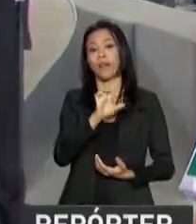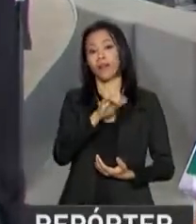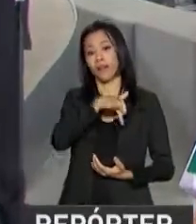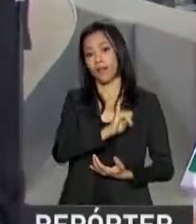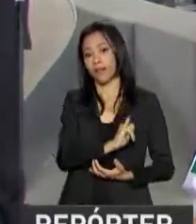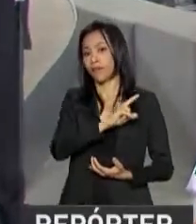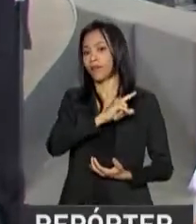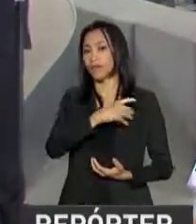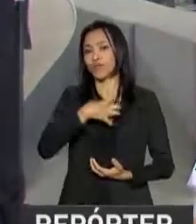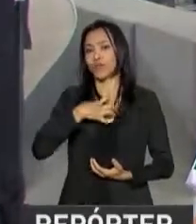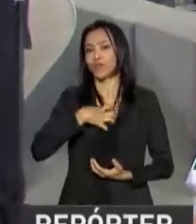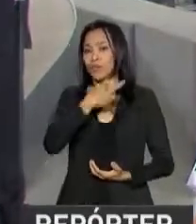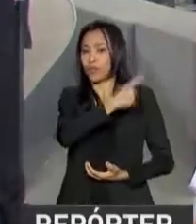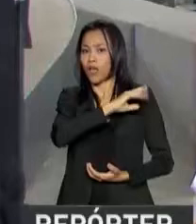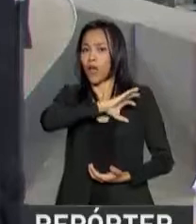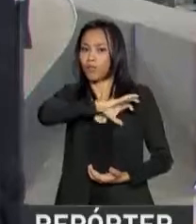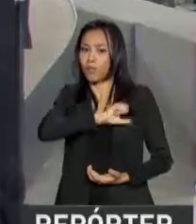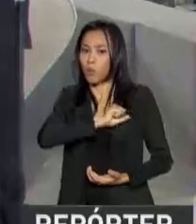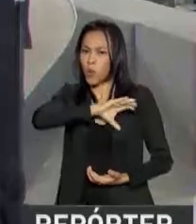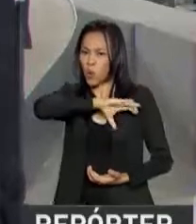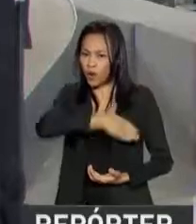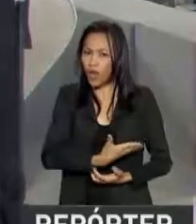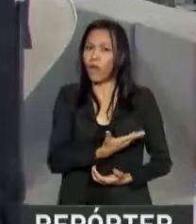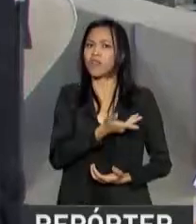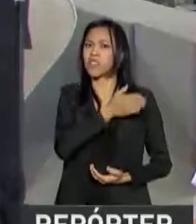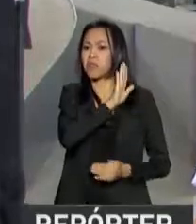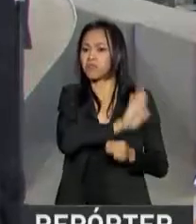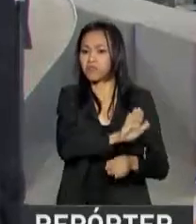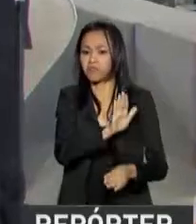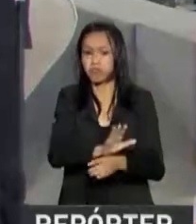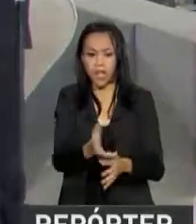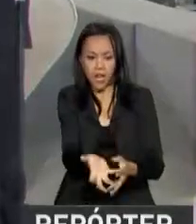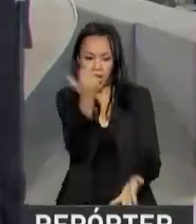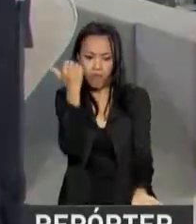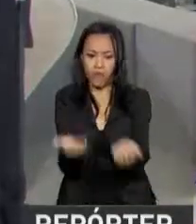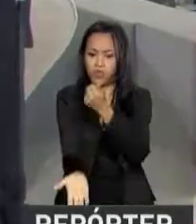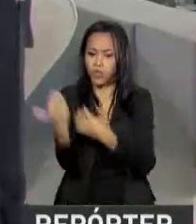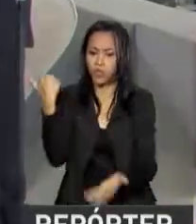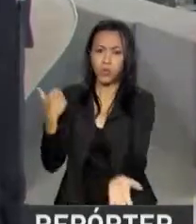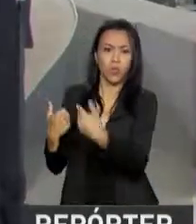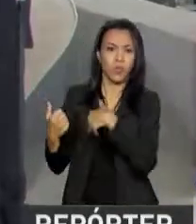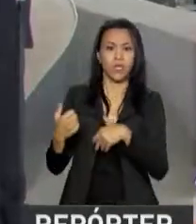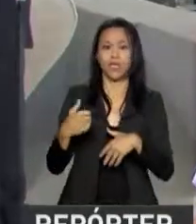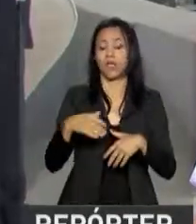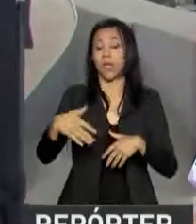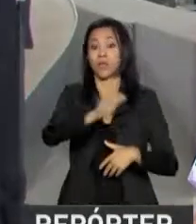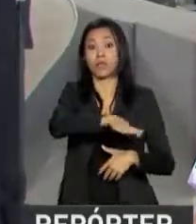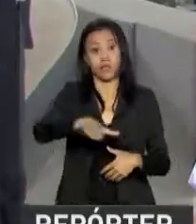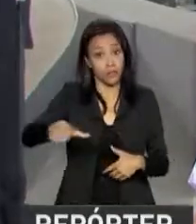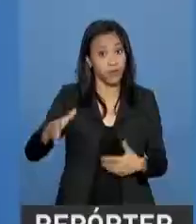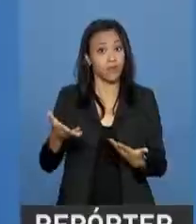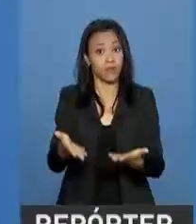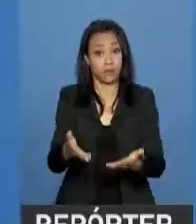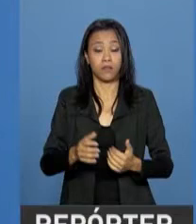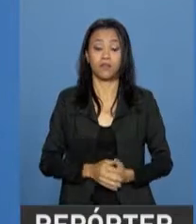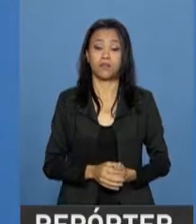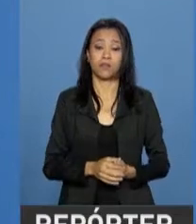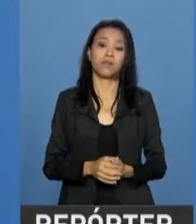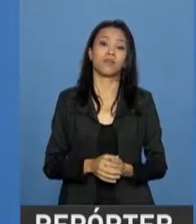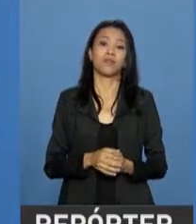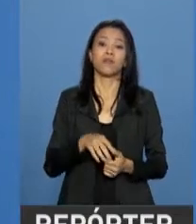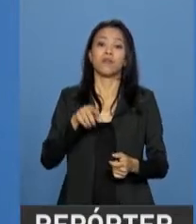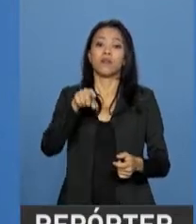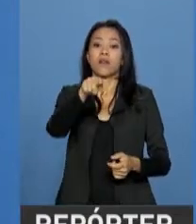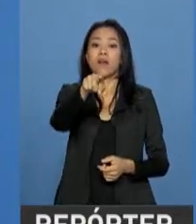ato de amor de bravura um ato nobre ela ela tem doado a vida para para o próximo ministro da educação